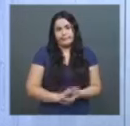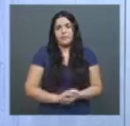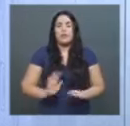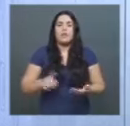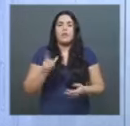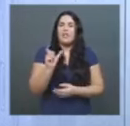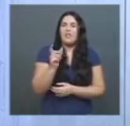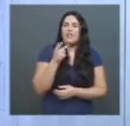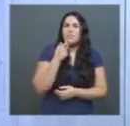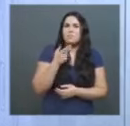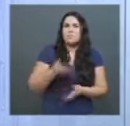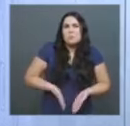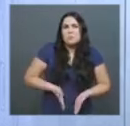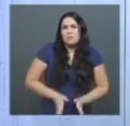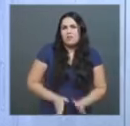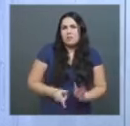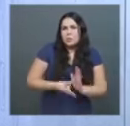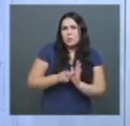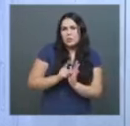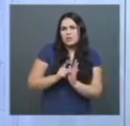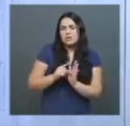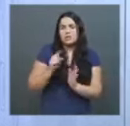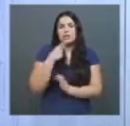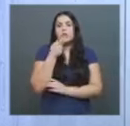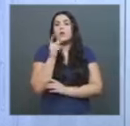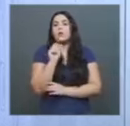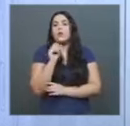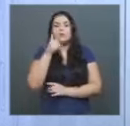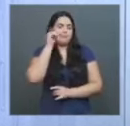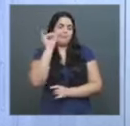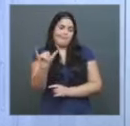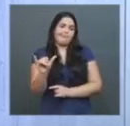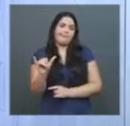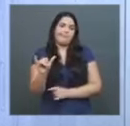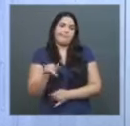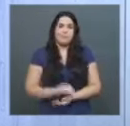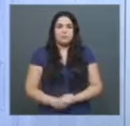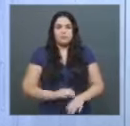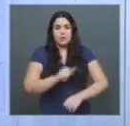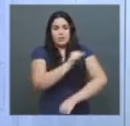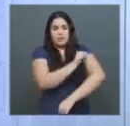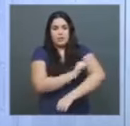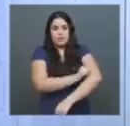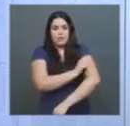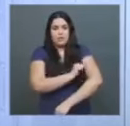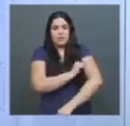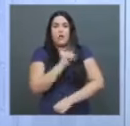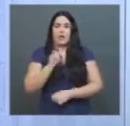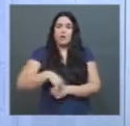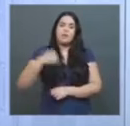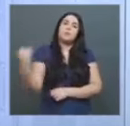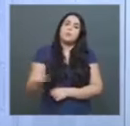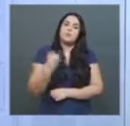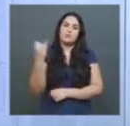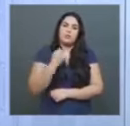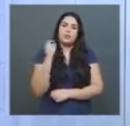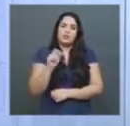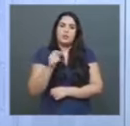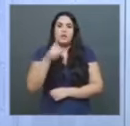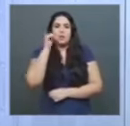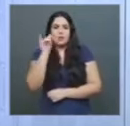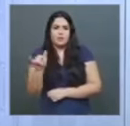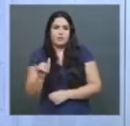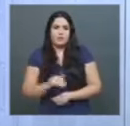fala nela, a gente fala em prevenção. E a enfermagem, ela acaba sendo muito importante nessa questão da